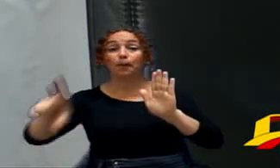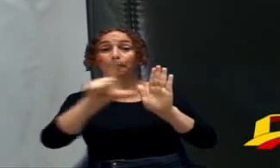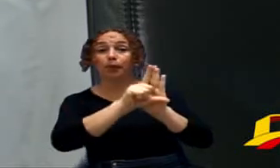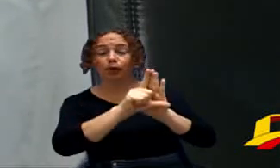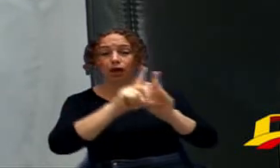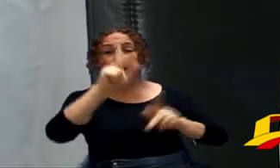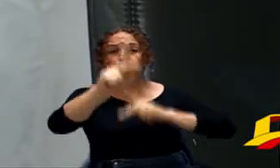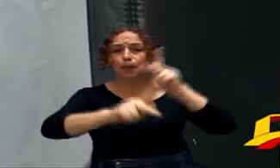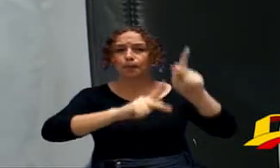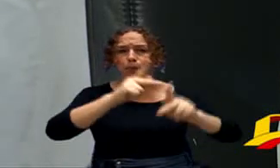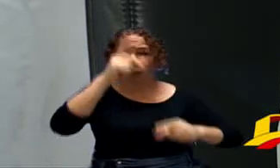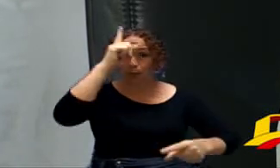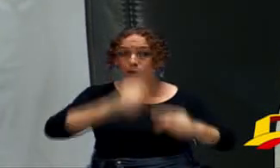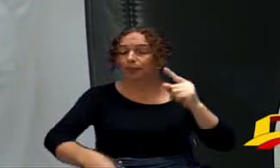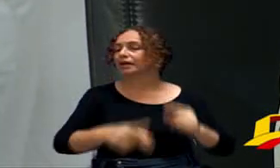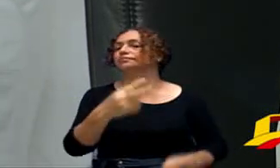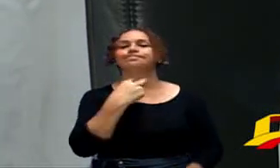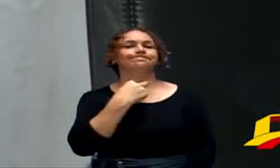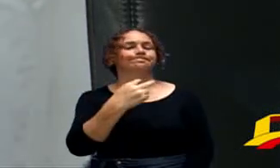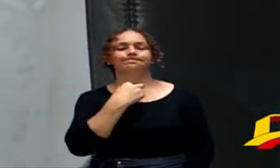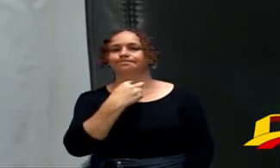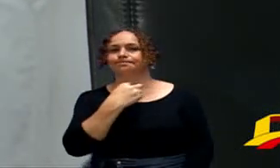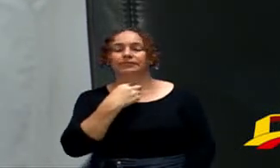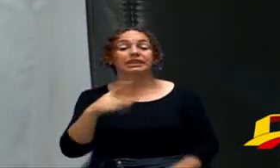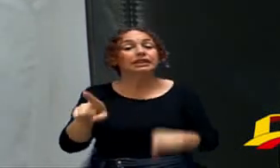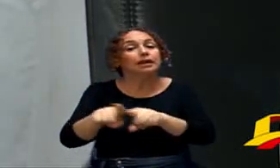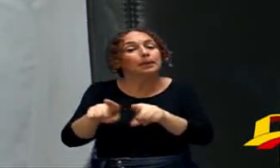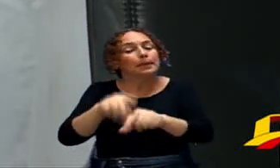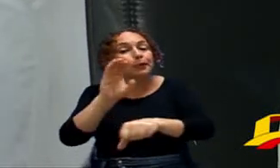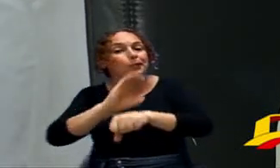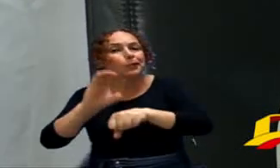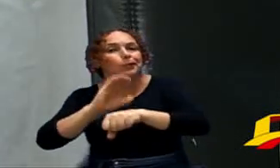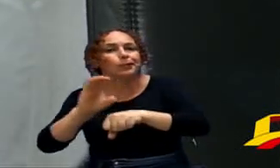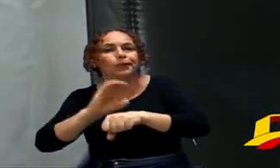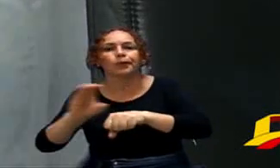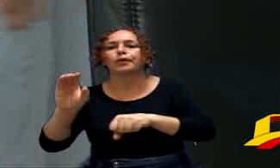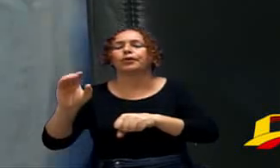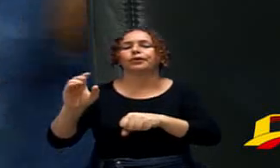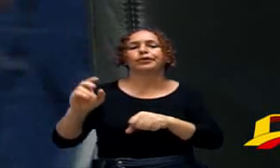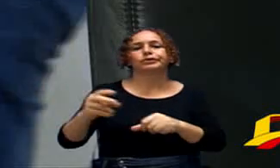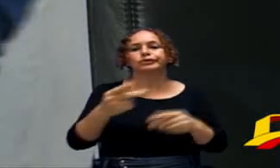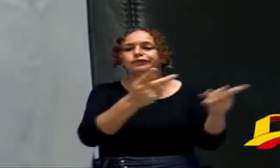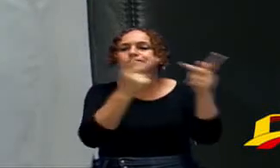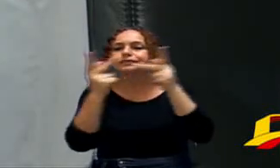público, não pode ser proibidas os cursos, as visitas monitoradas,